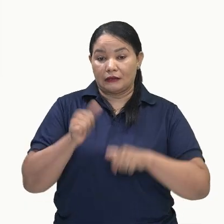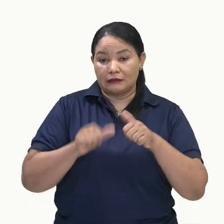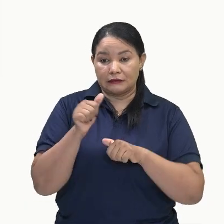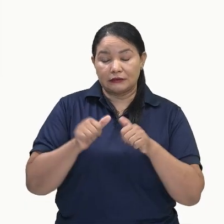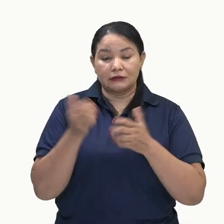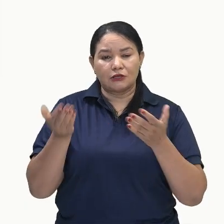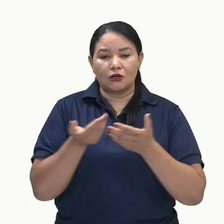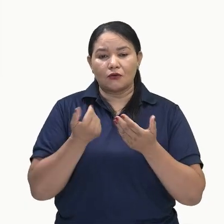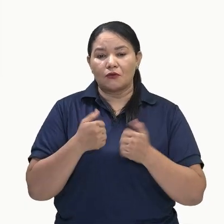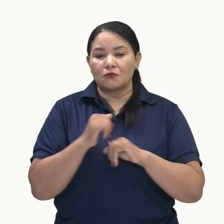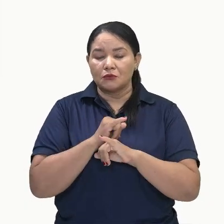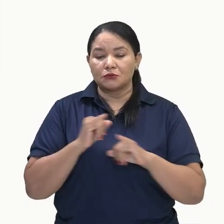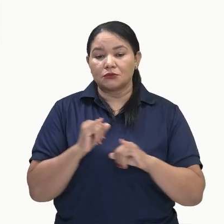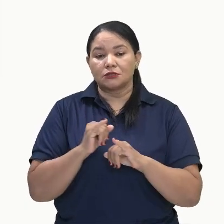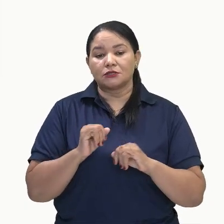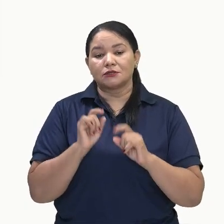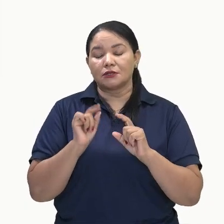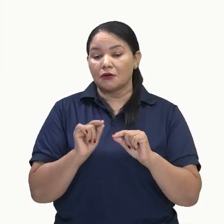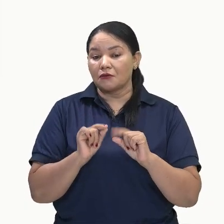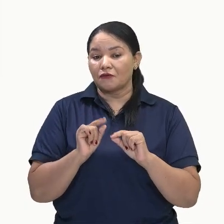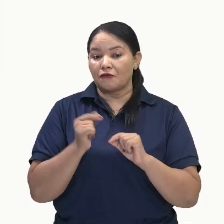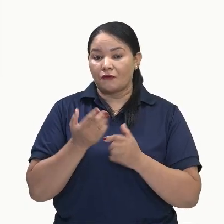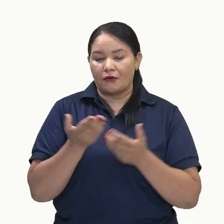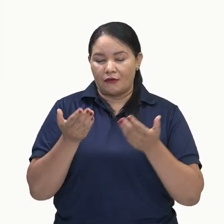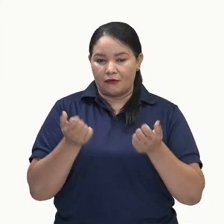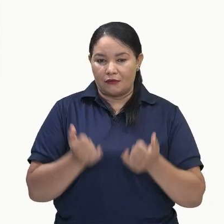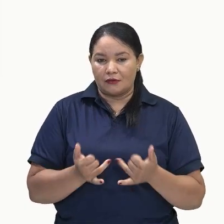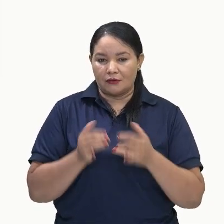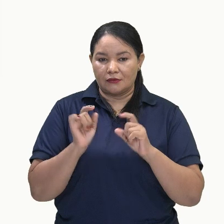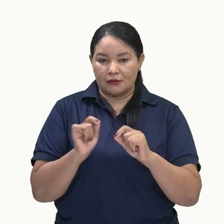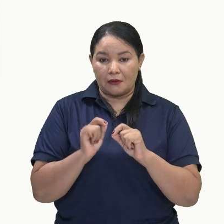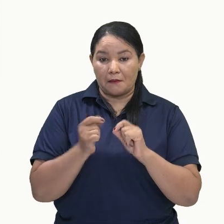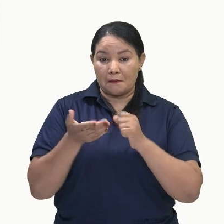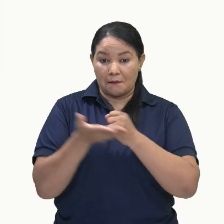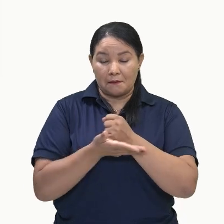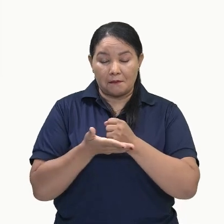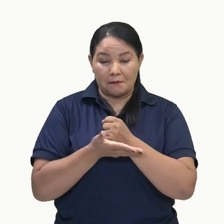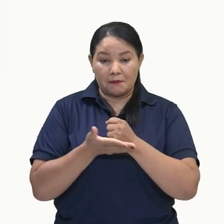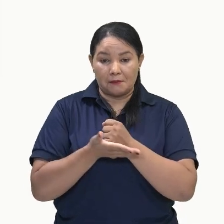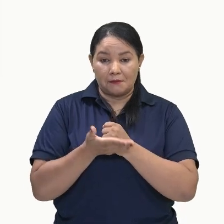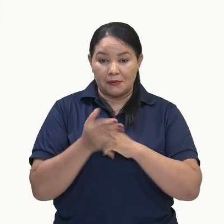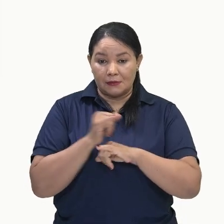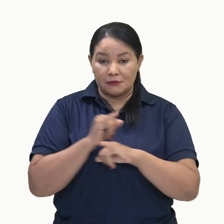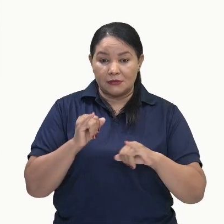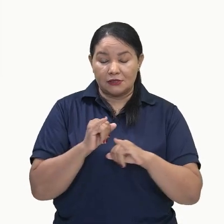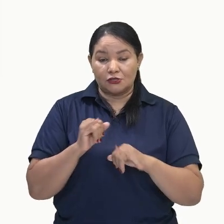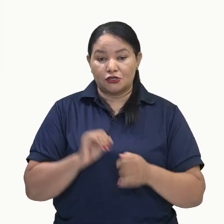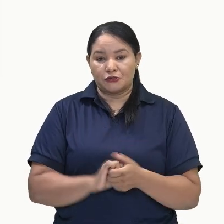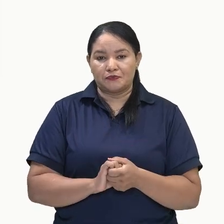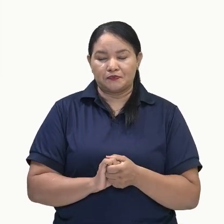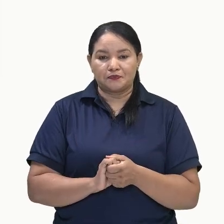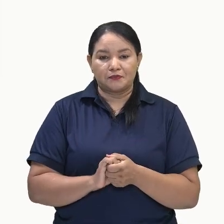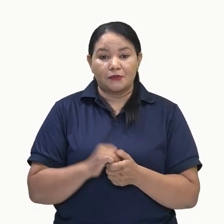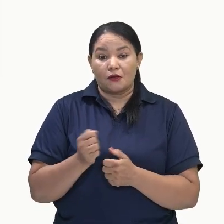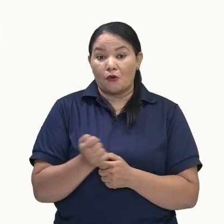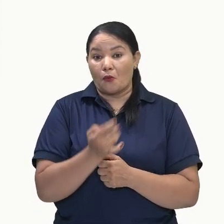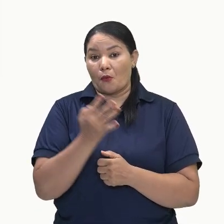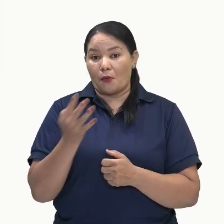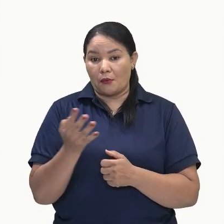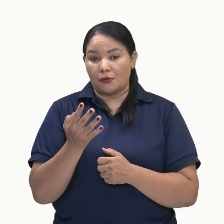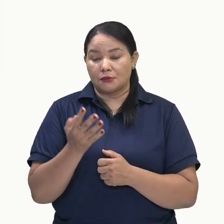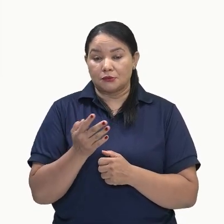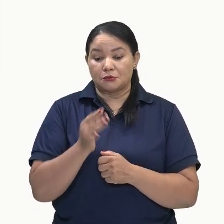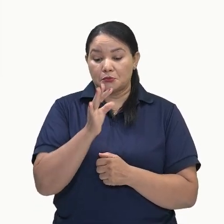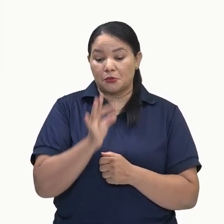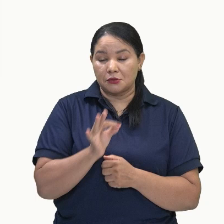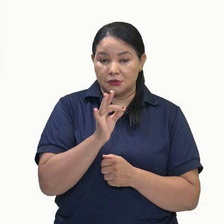notícia, e aí, pessoal, nós vamos dizer aqui, com base na notícia, nós vamos dizer quanto é o percentual de cada uma,